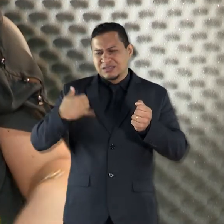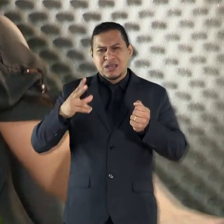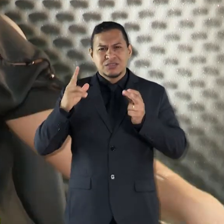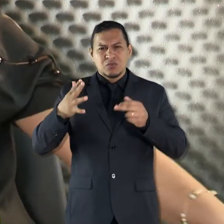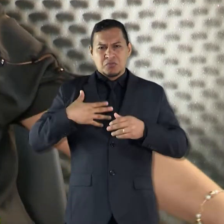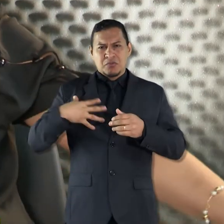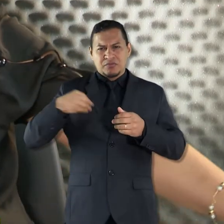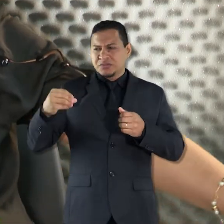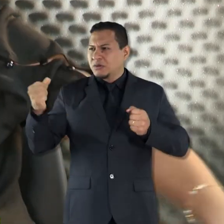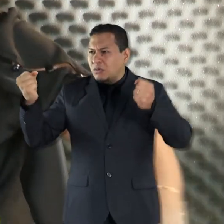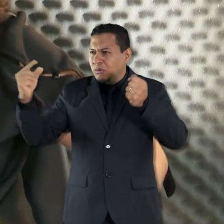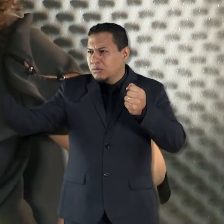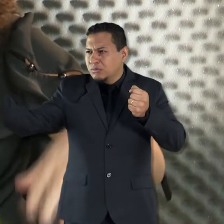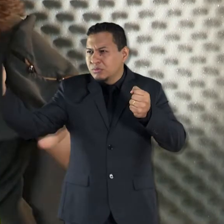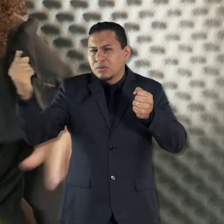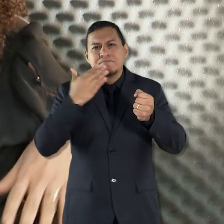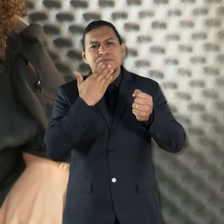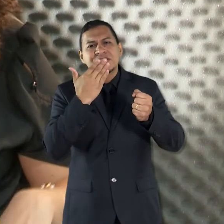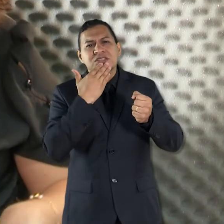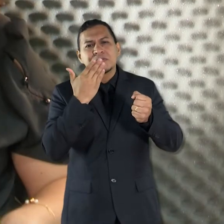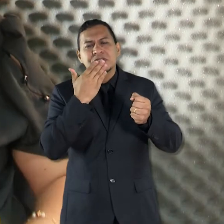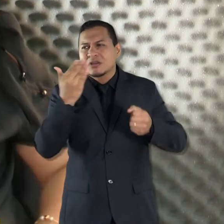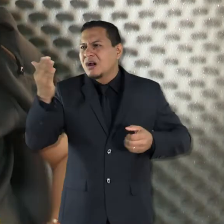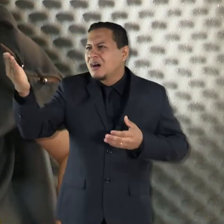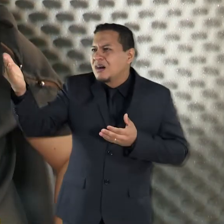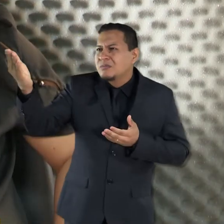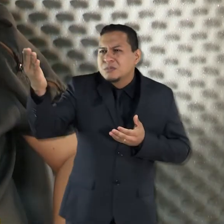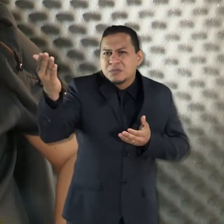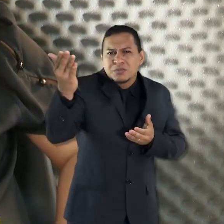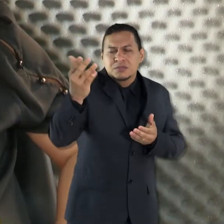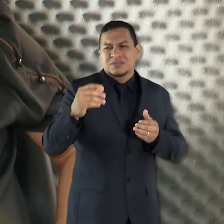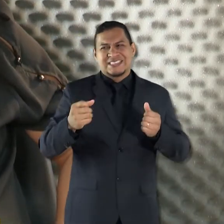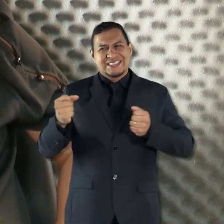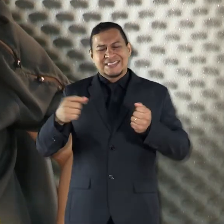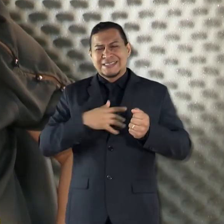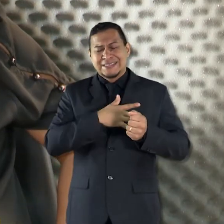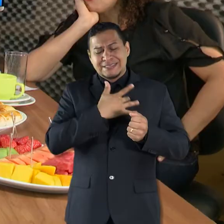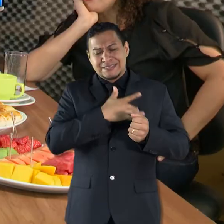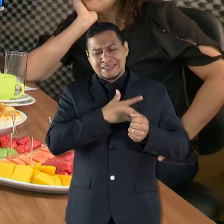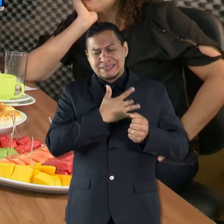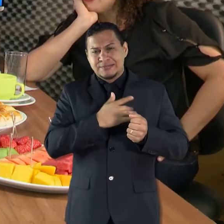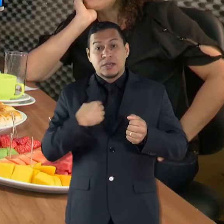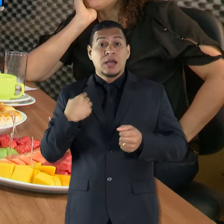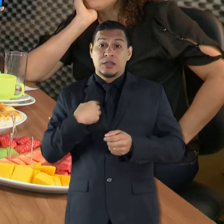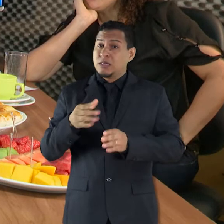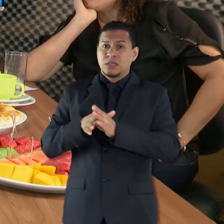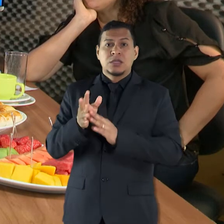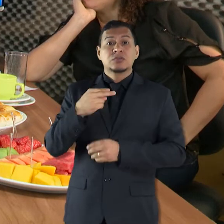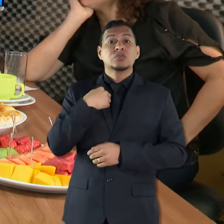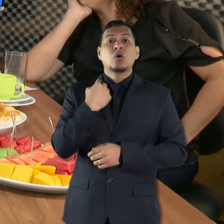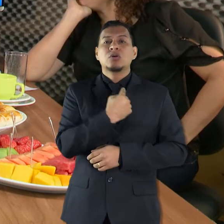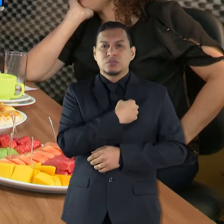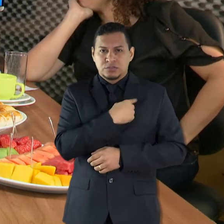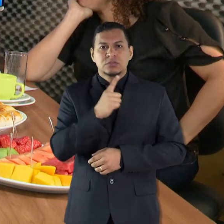filhos, né? Pequenininho assim, já mal aprende a falar, já tá pedindo, né? No semáforo, né? É de cortar o coração. É de cortar o coração. E a orientação que a gente